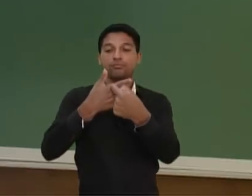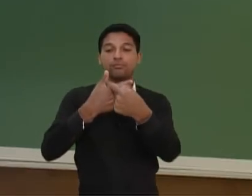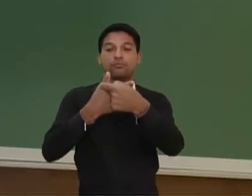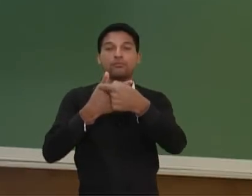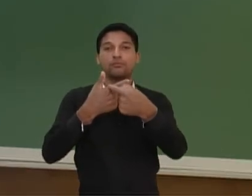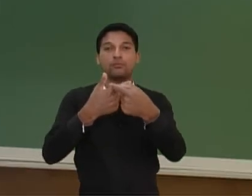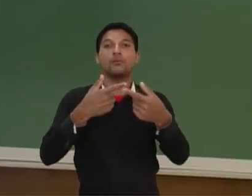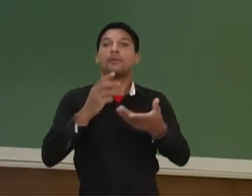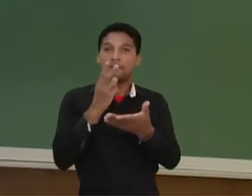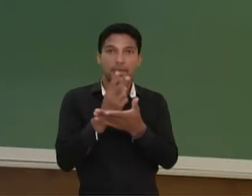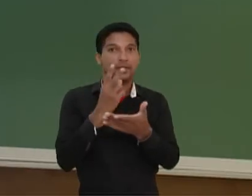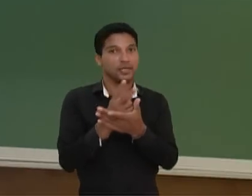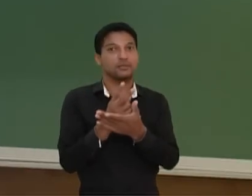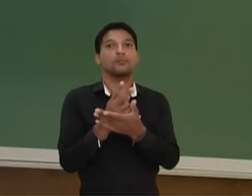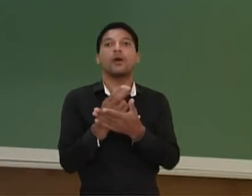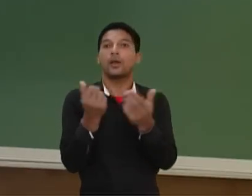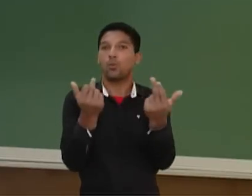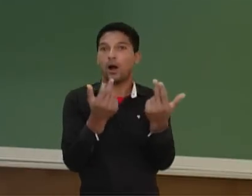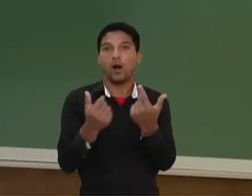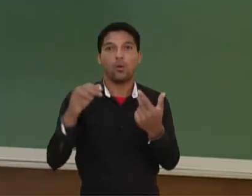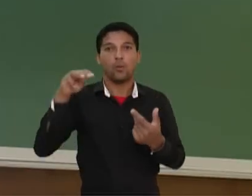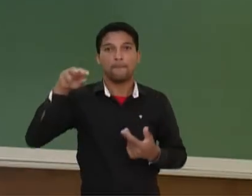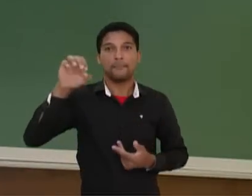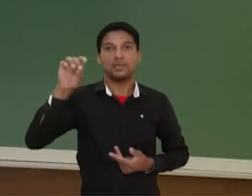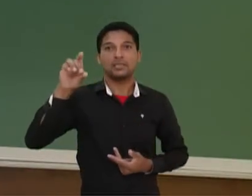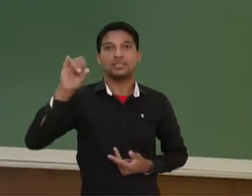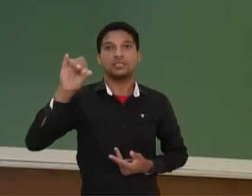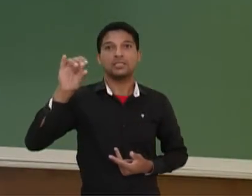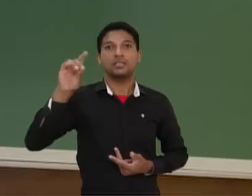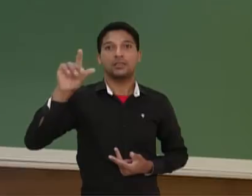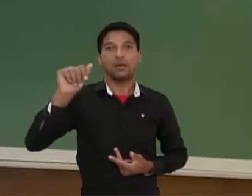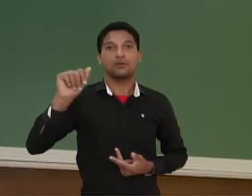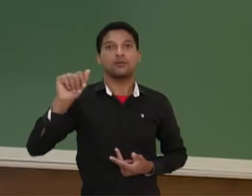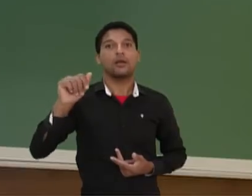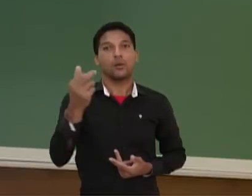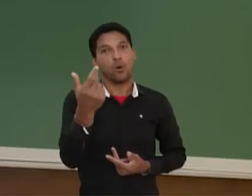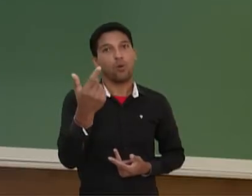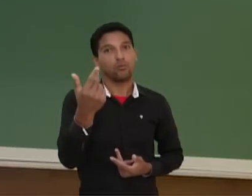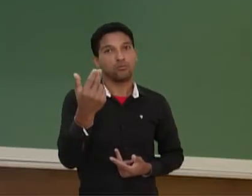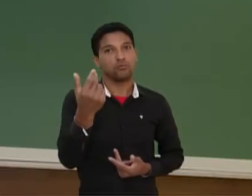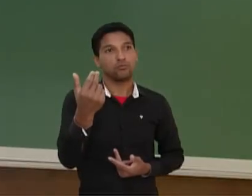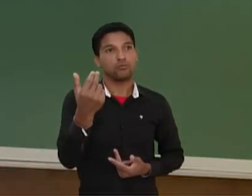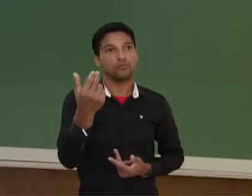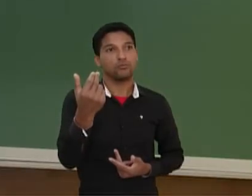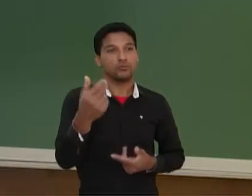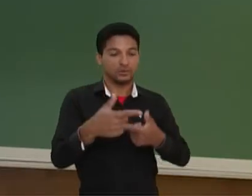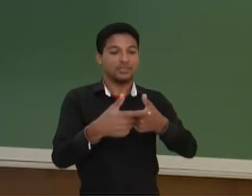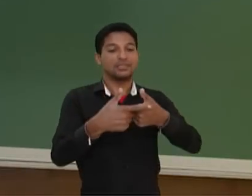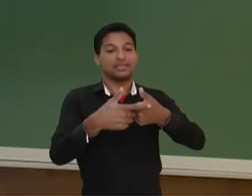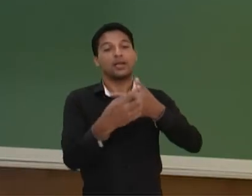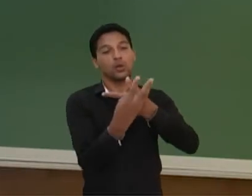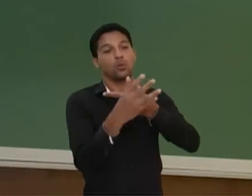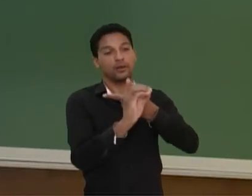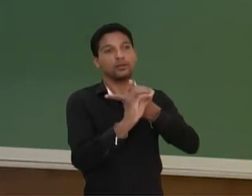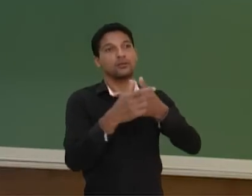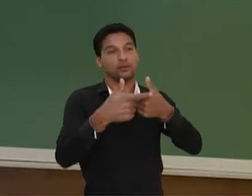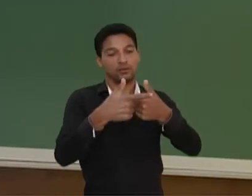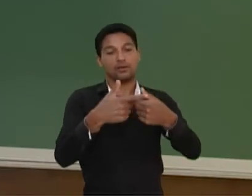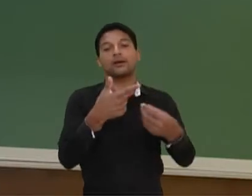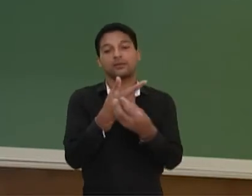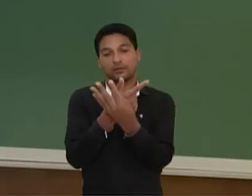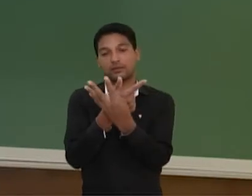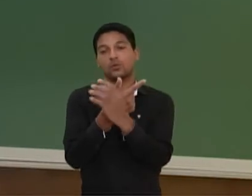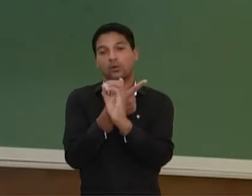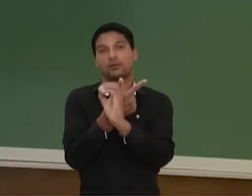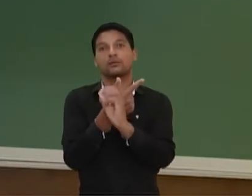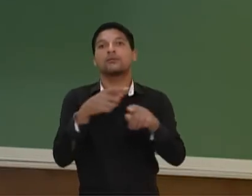têm a mesma medida, e esses dois ângulos aqui têm a mesma medida. É uma das propriedades que nós estudamos. Então, se aqui mede 40 graus, aqui também